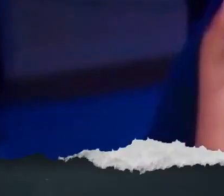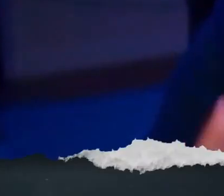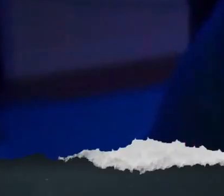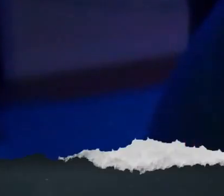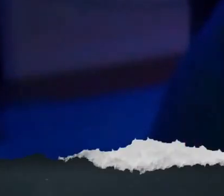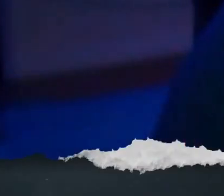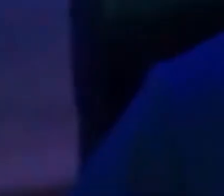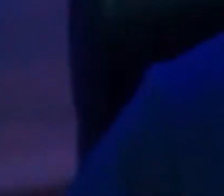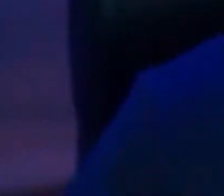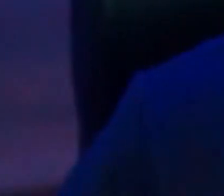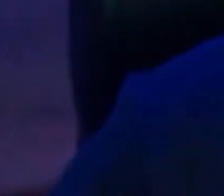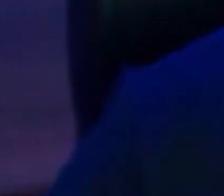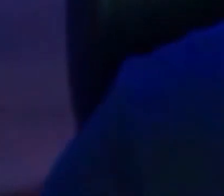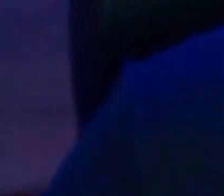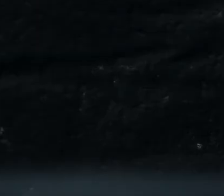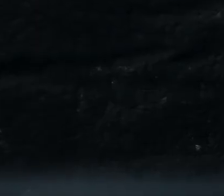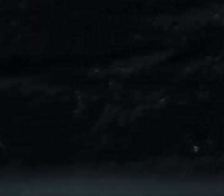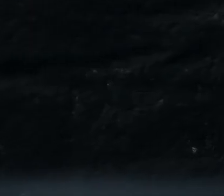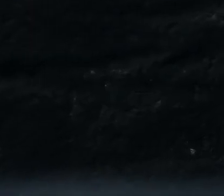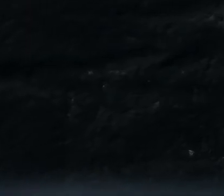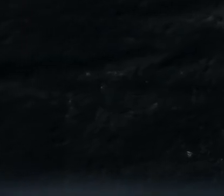O amanhã não existe e o ontem já se foi.